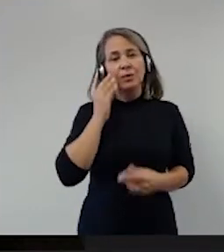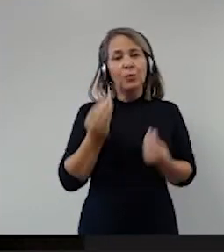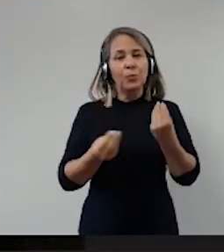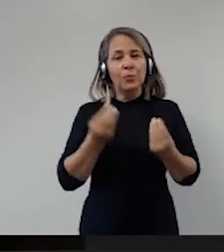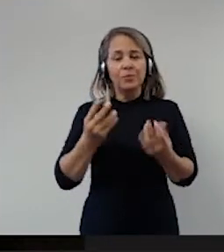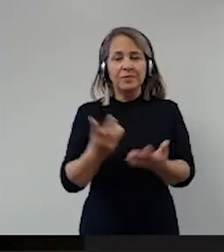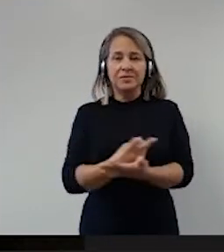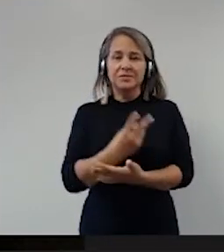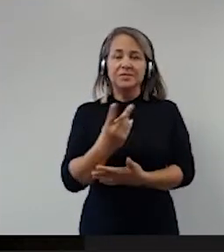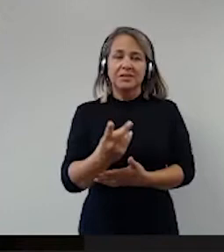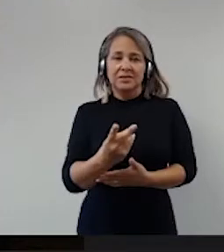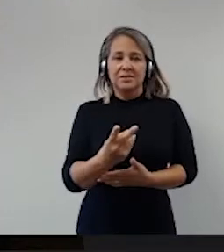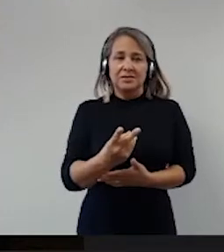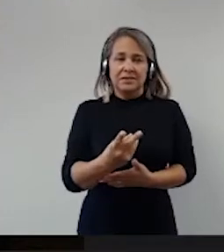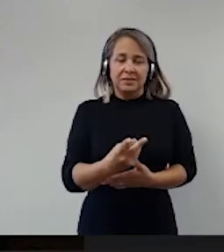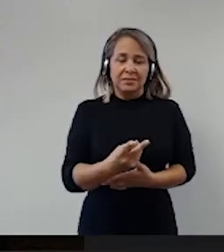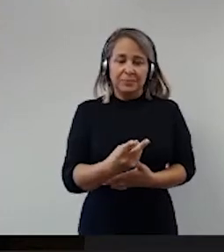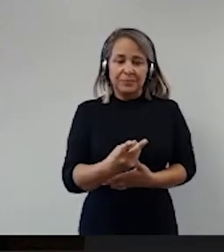é que poderíamos